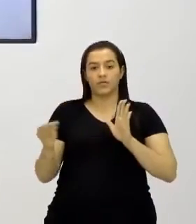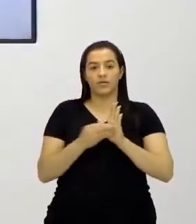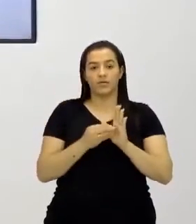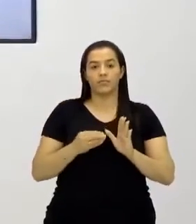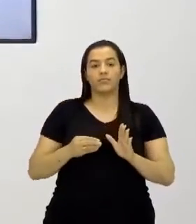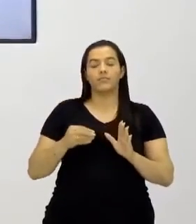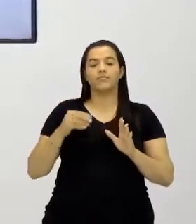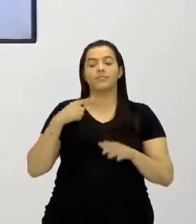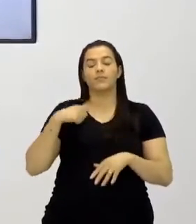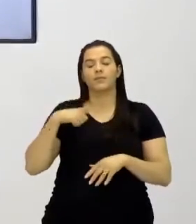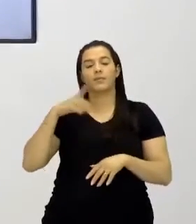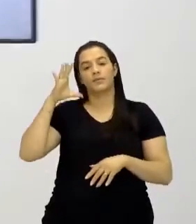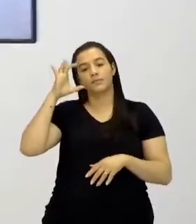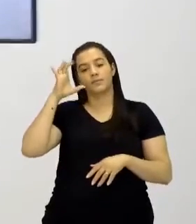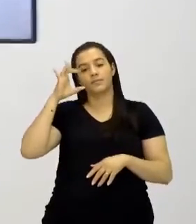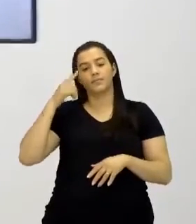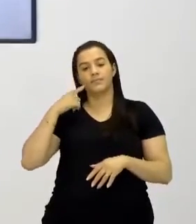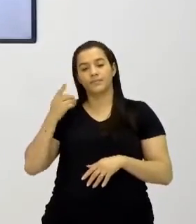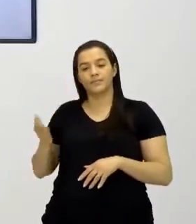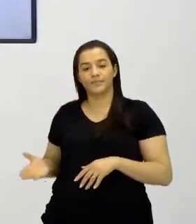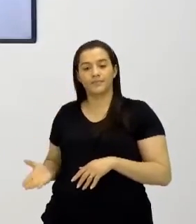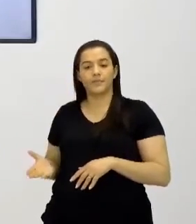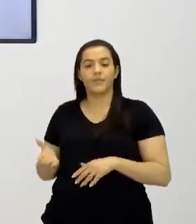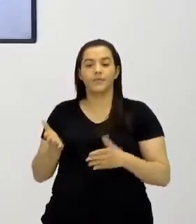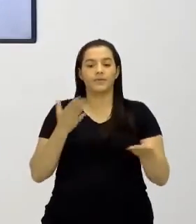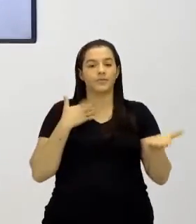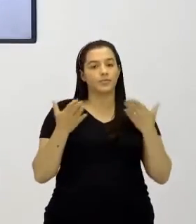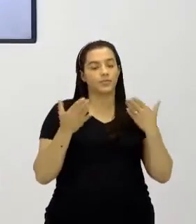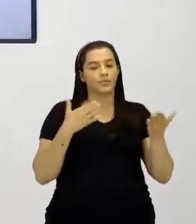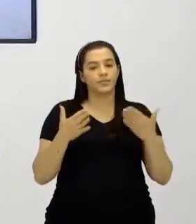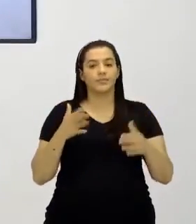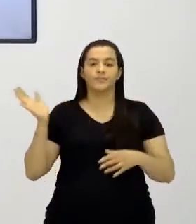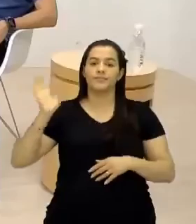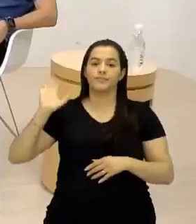no @janainajardim.prof para a gente poder conversar um pouquinho. E tchau, tchau.